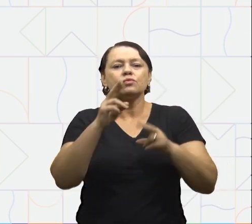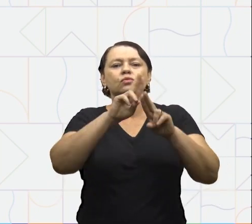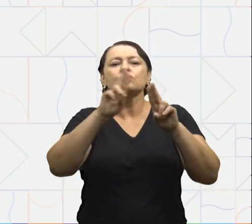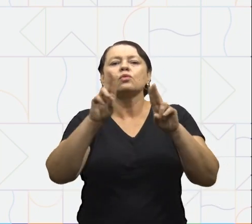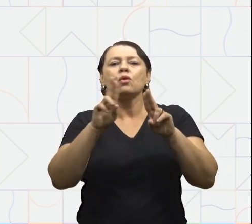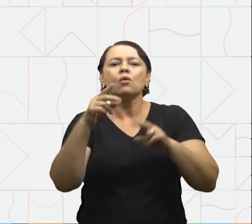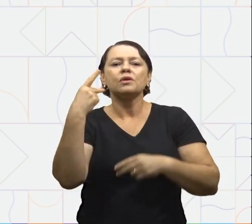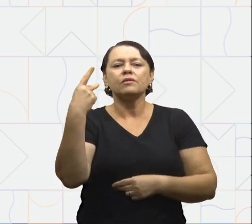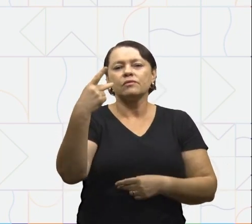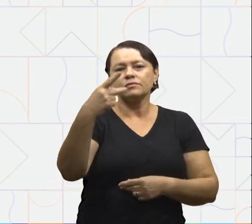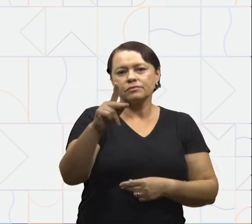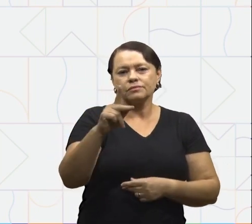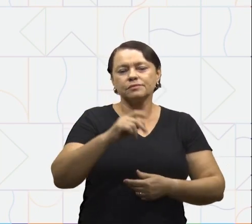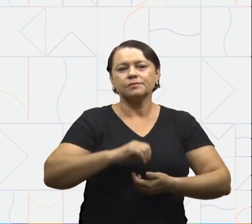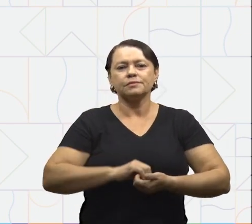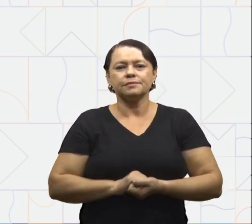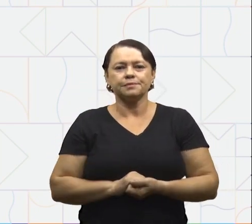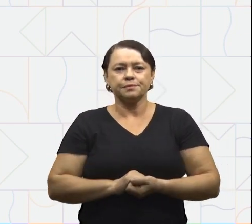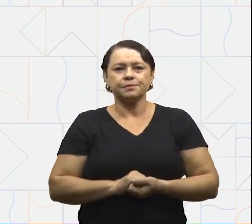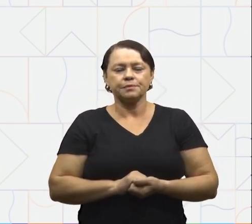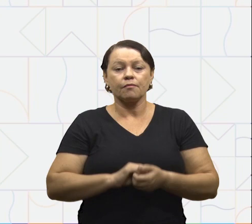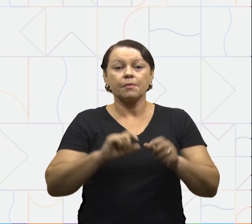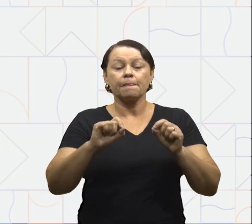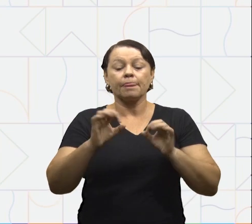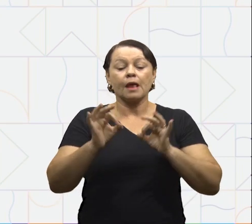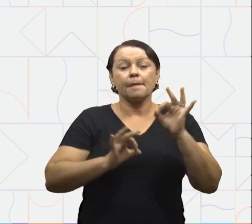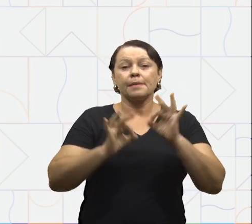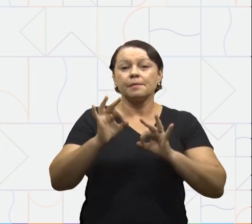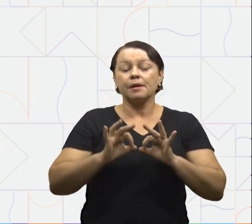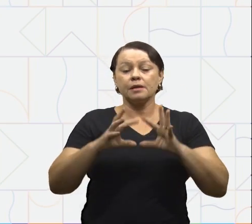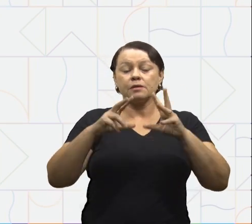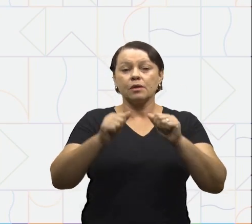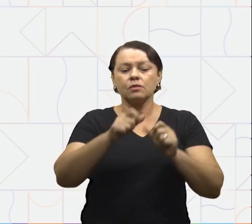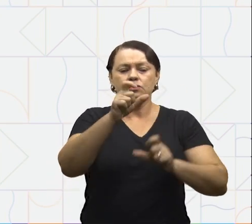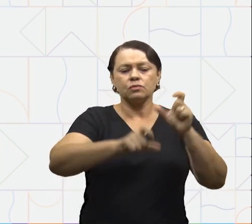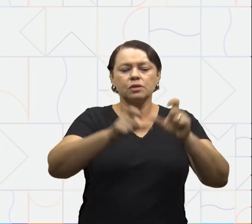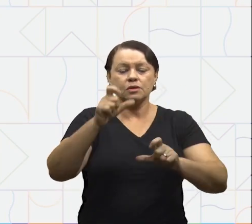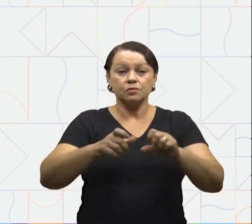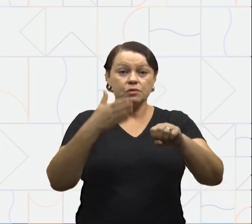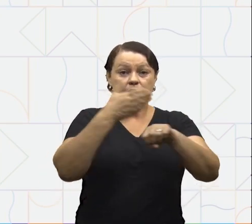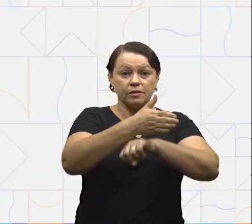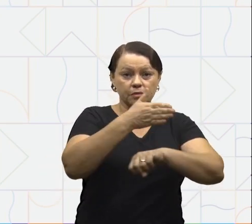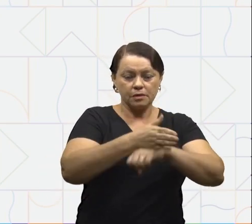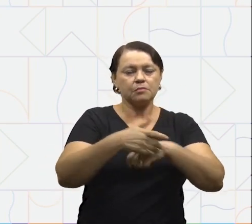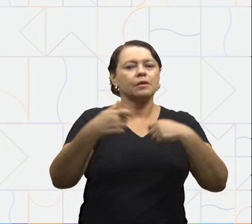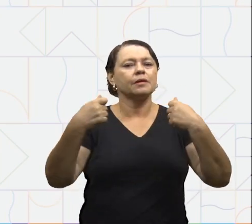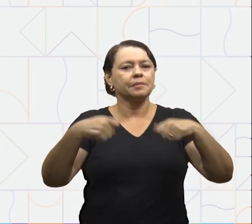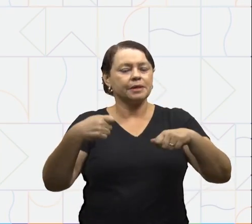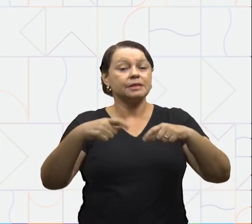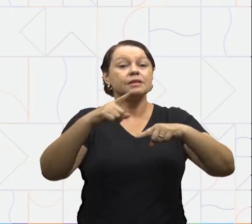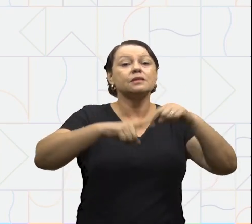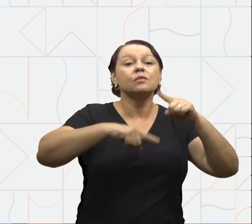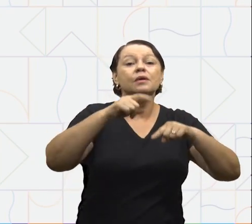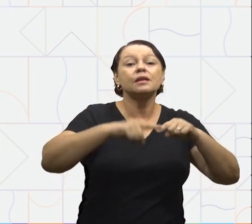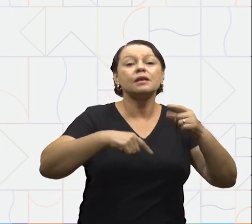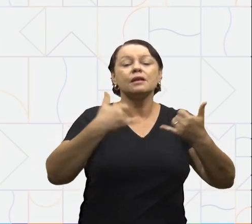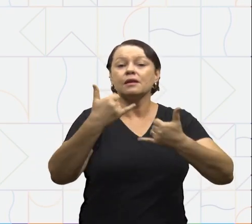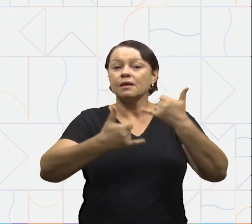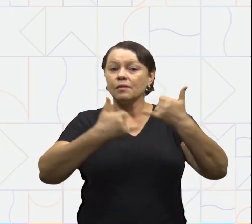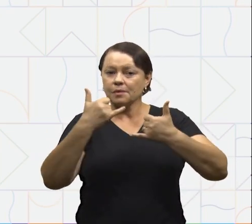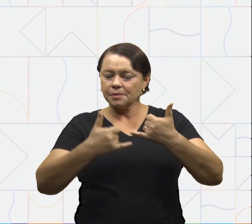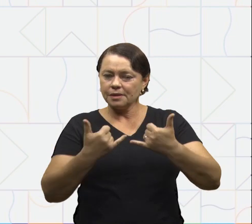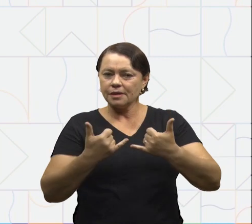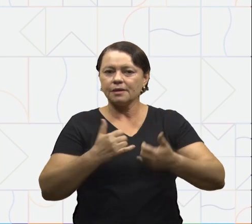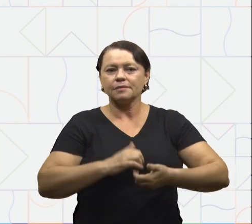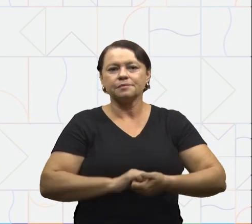brincadeira. Qual é o nome dela? Segundo, preparação. É tudo o que as pessoas que vão participar precisam para poder brincar e